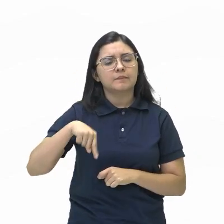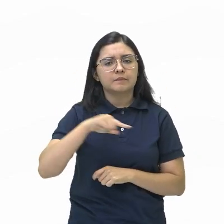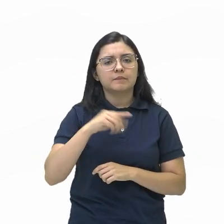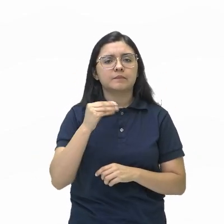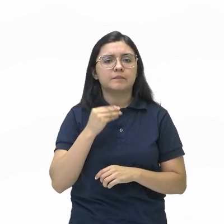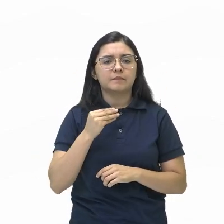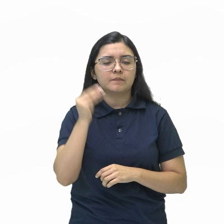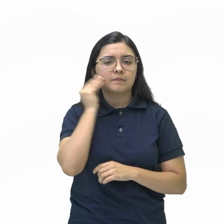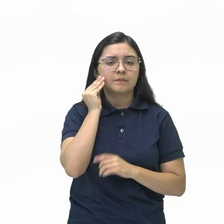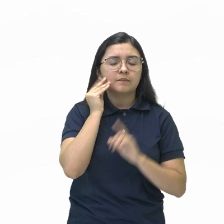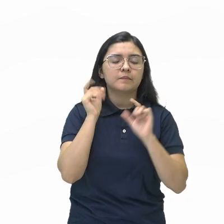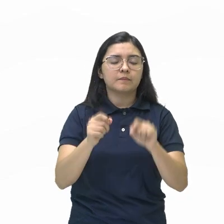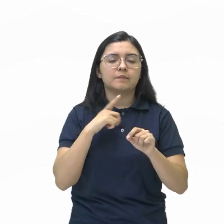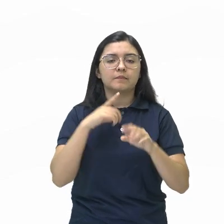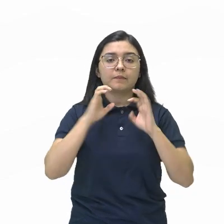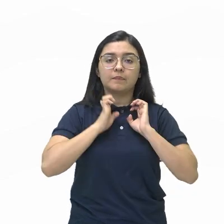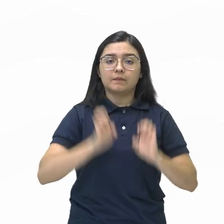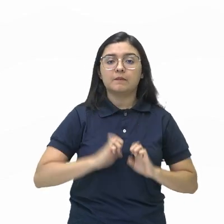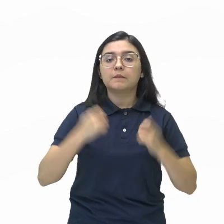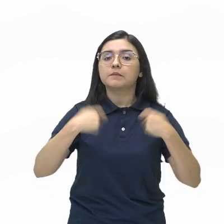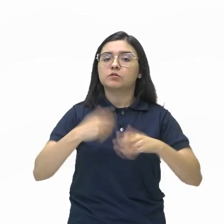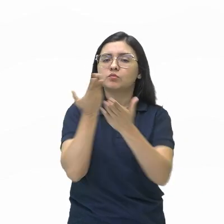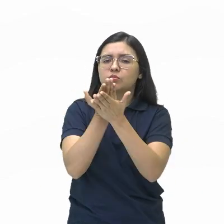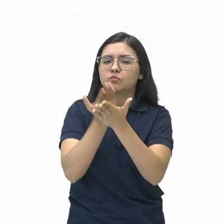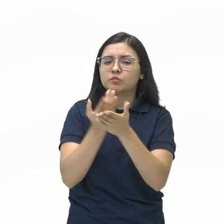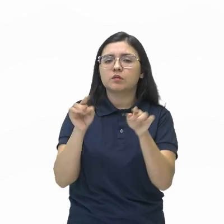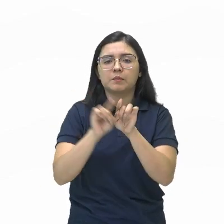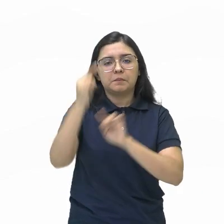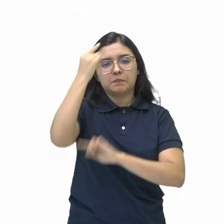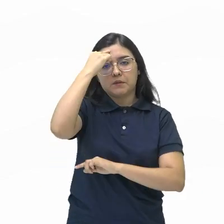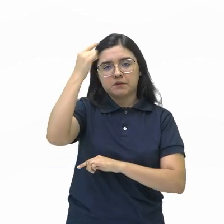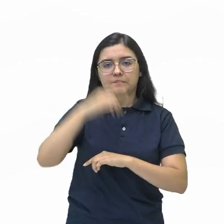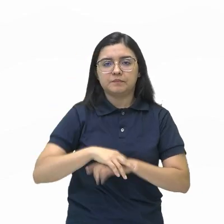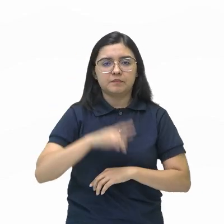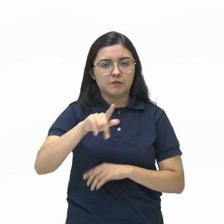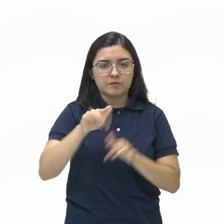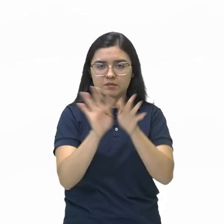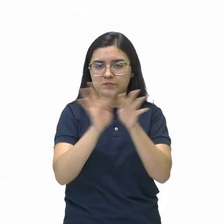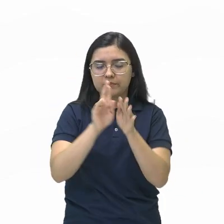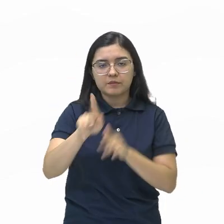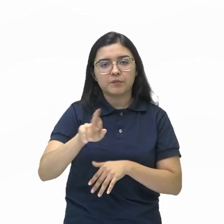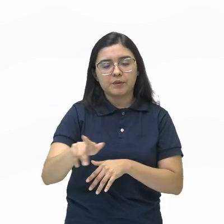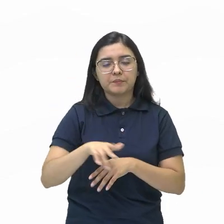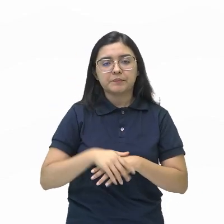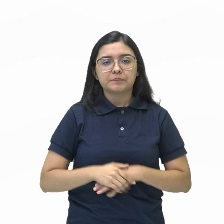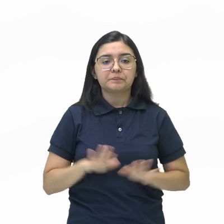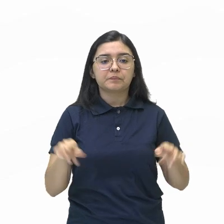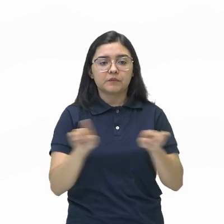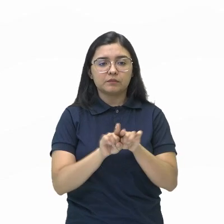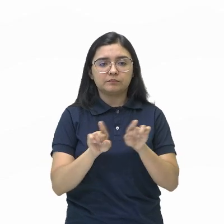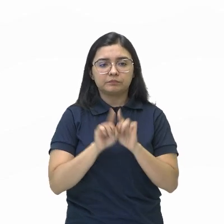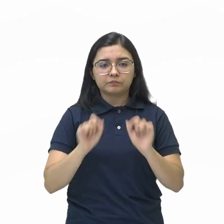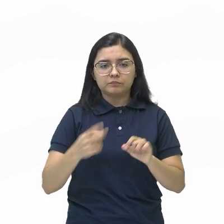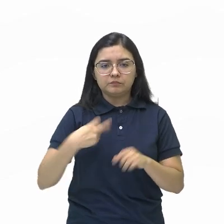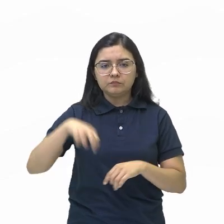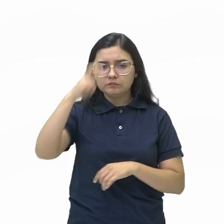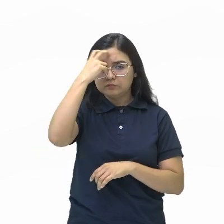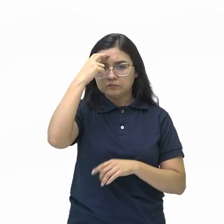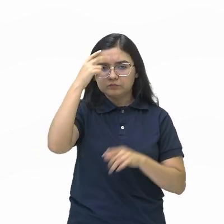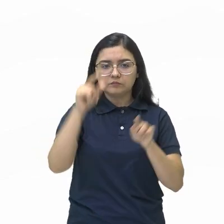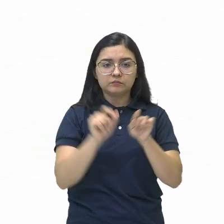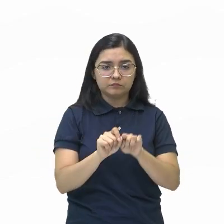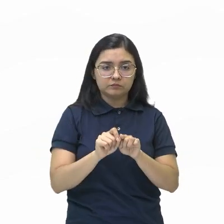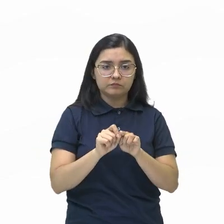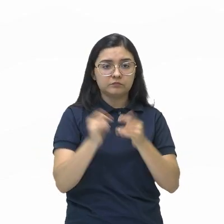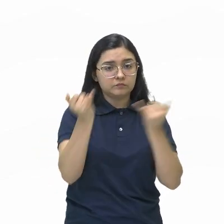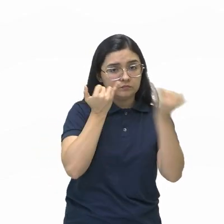questões éticas que precisam ser estudadas e pensadas aí. Não é tão simples isso. A questão da cultura de dados e